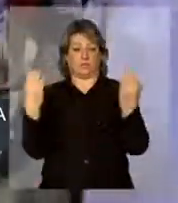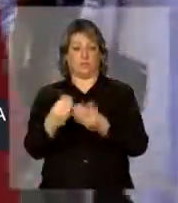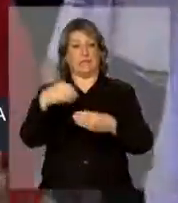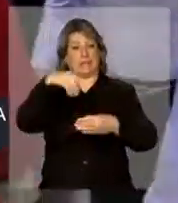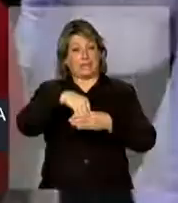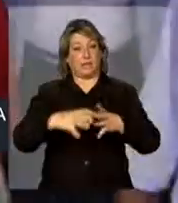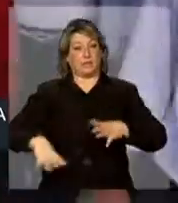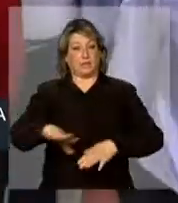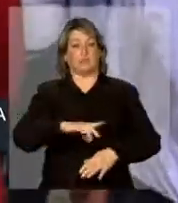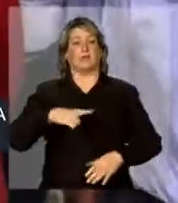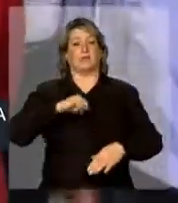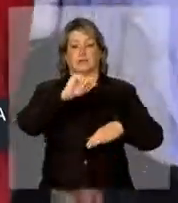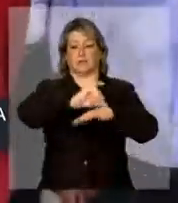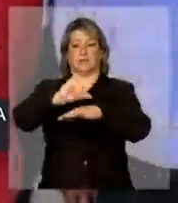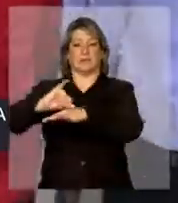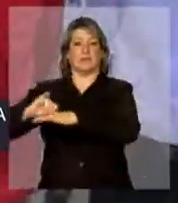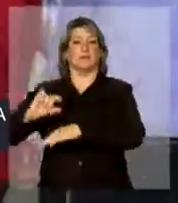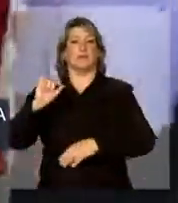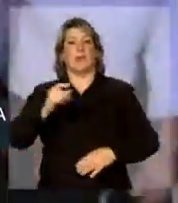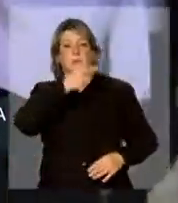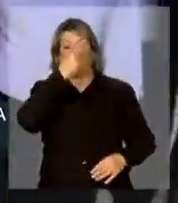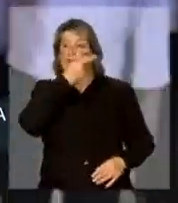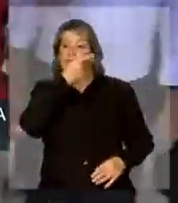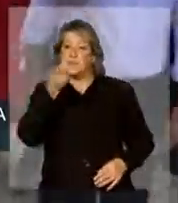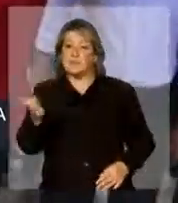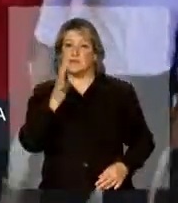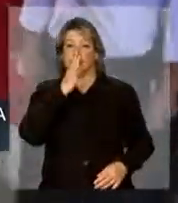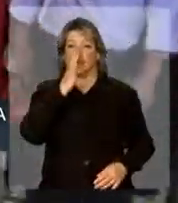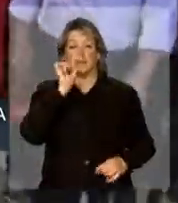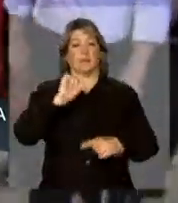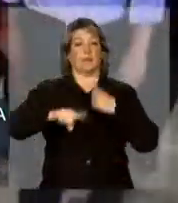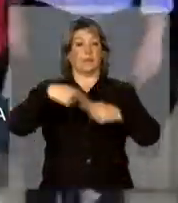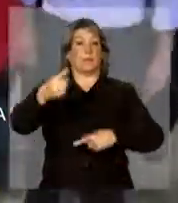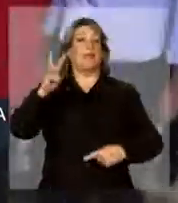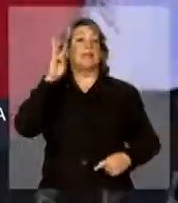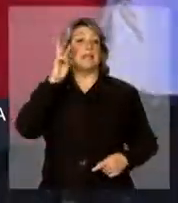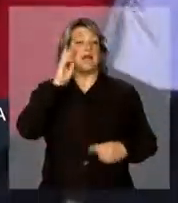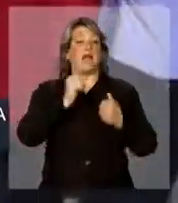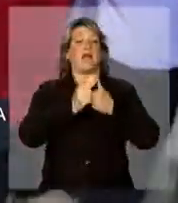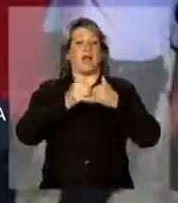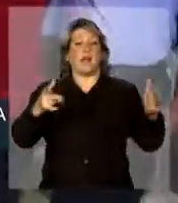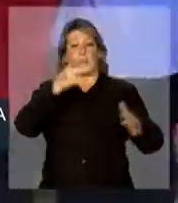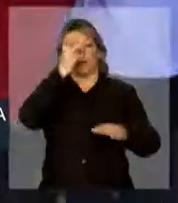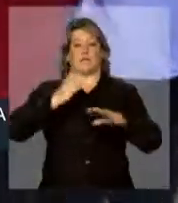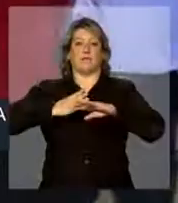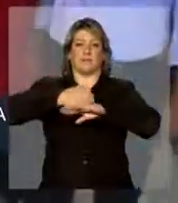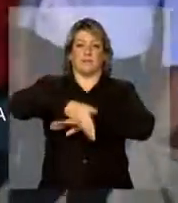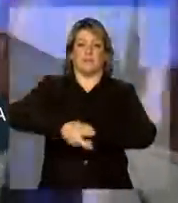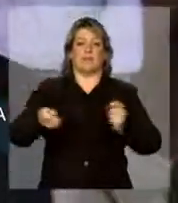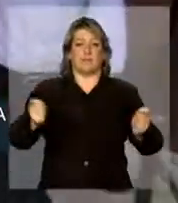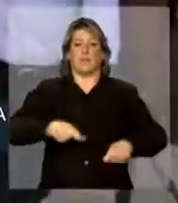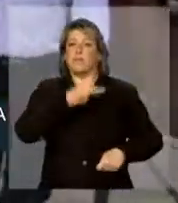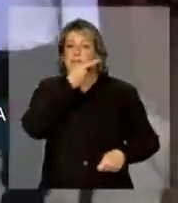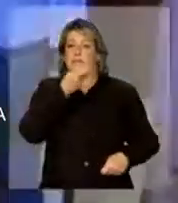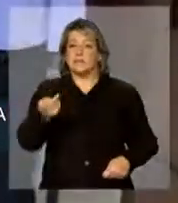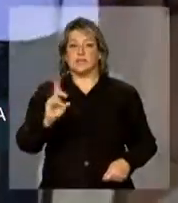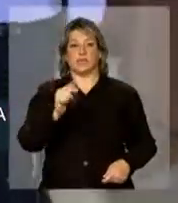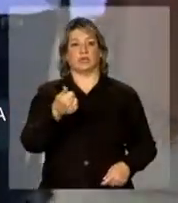vai abrir para visitação do público a partir da próxima terça-feira dia 18